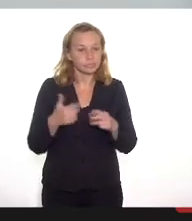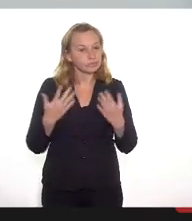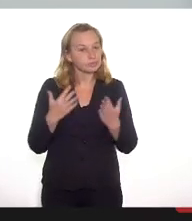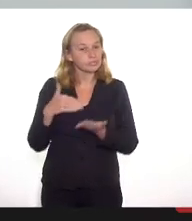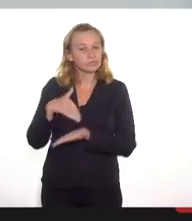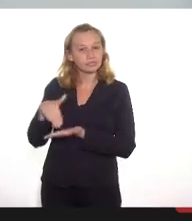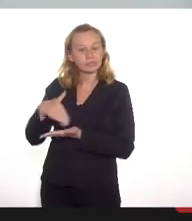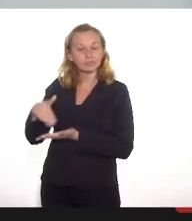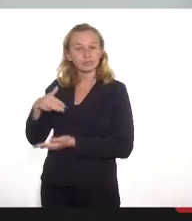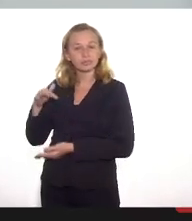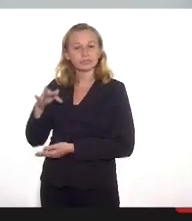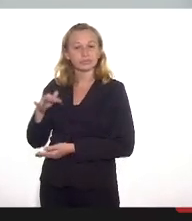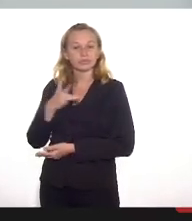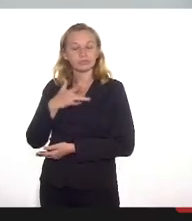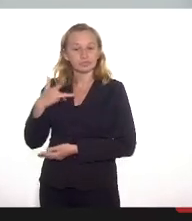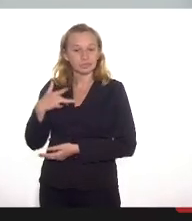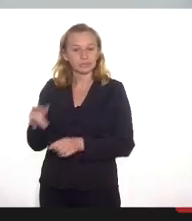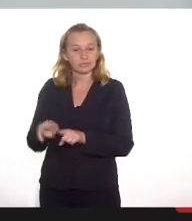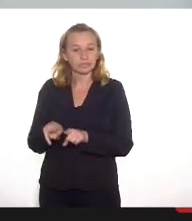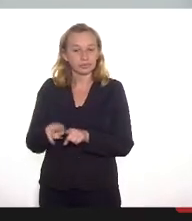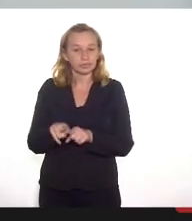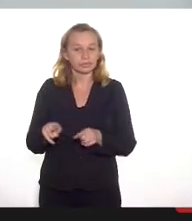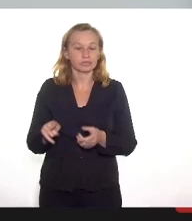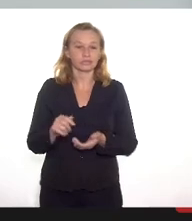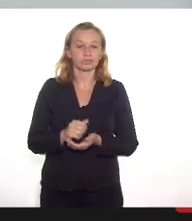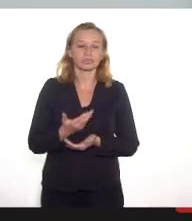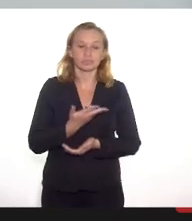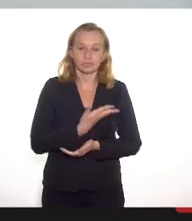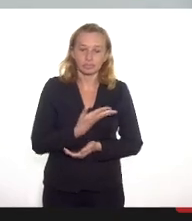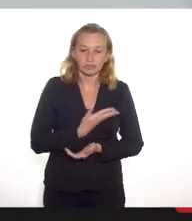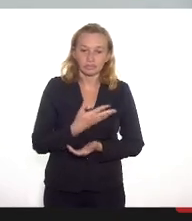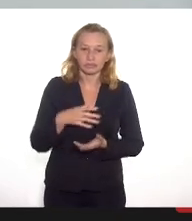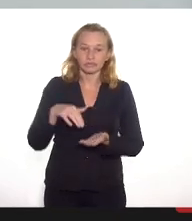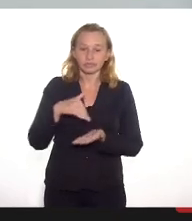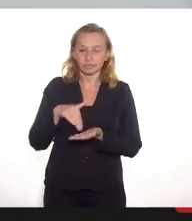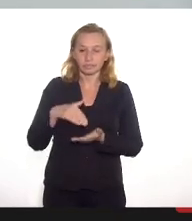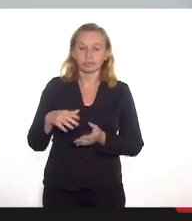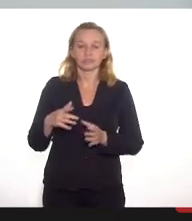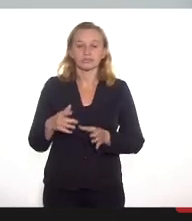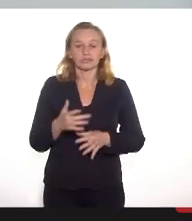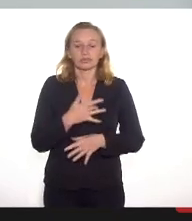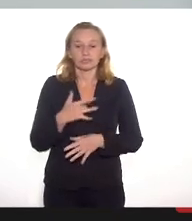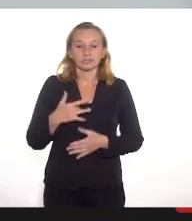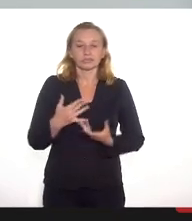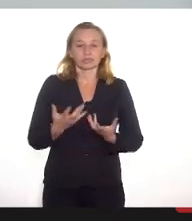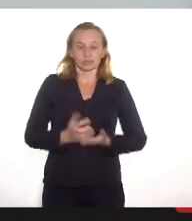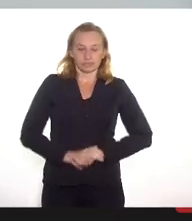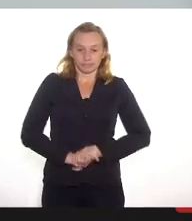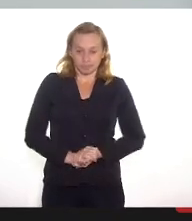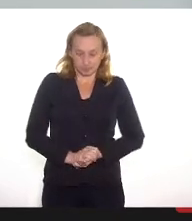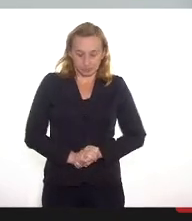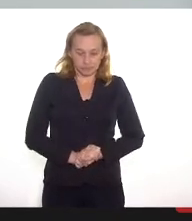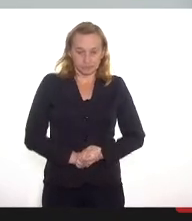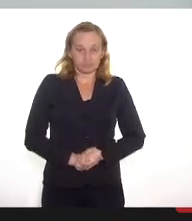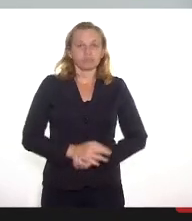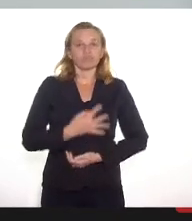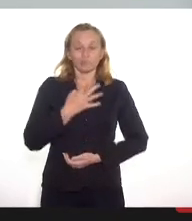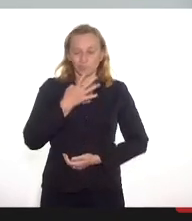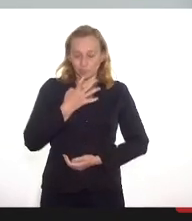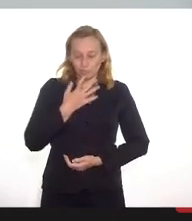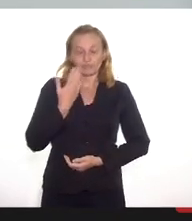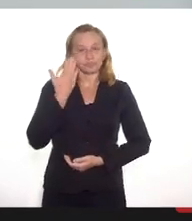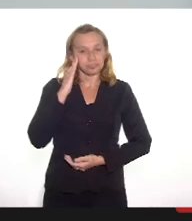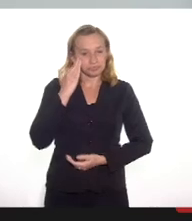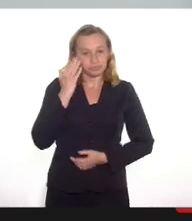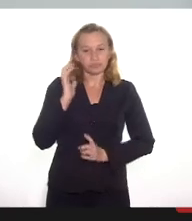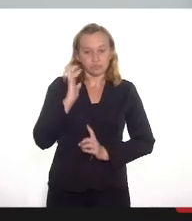secretário de saúde e os colegas da Secretaria de Saúde eu queria fazer apenas um reconhecimento eu entendo a